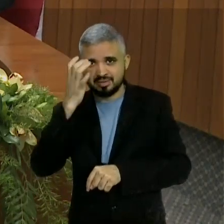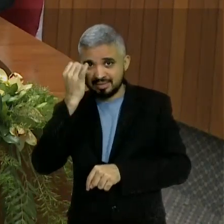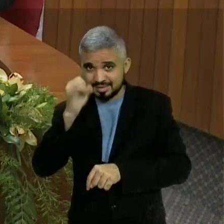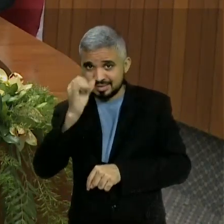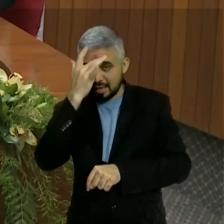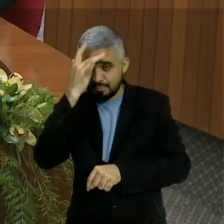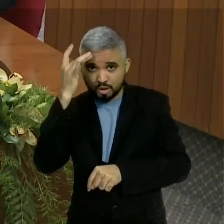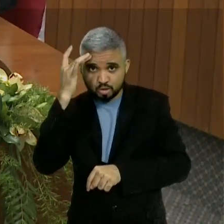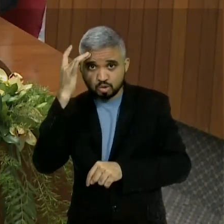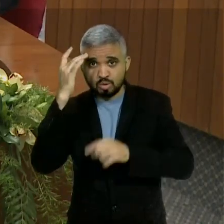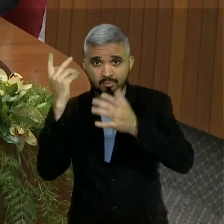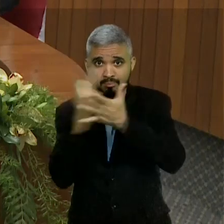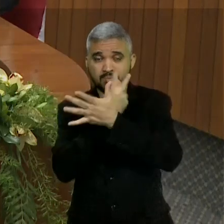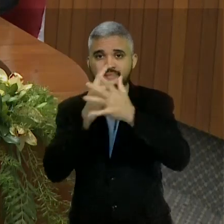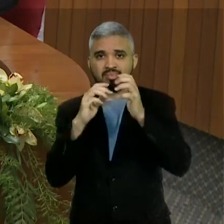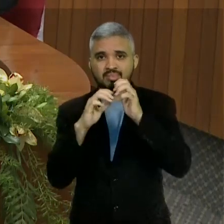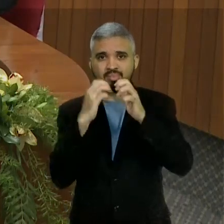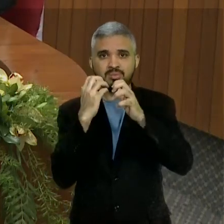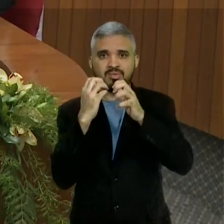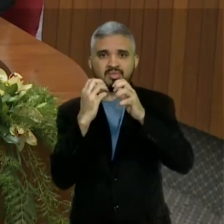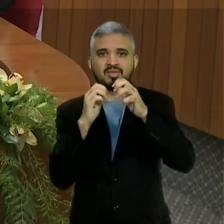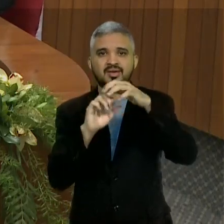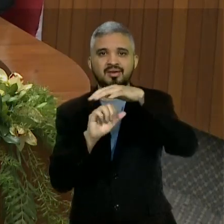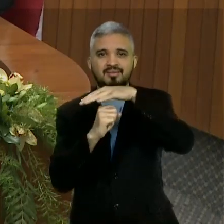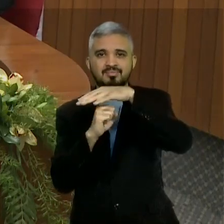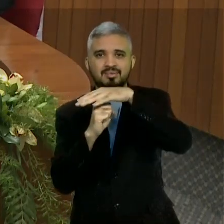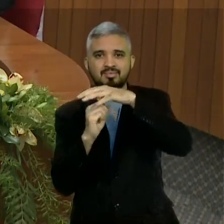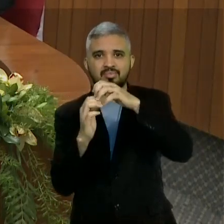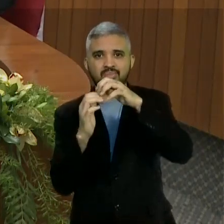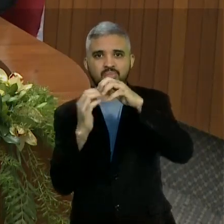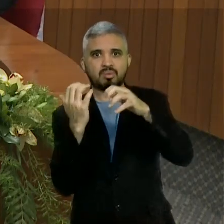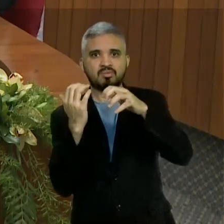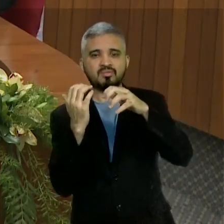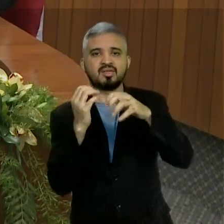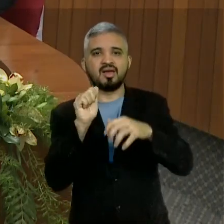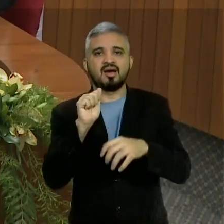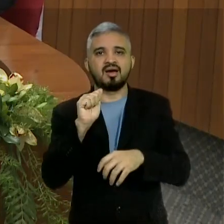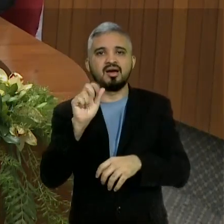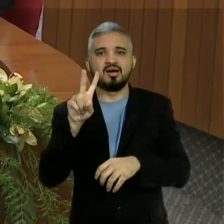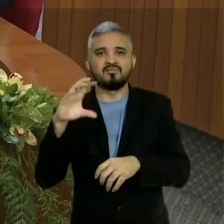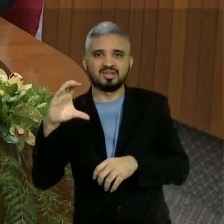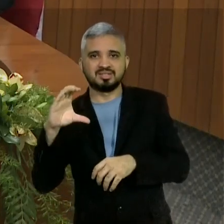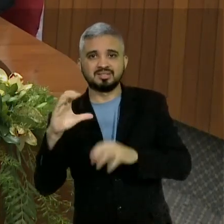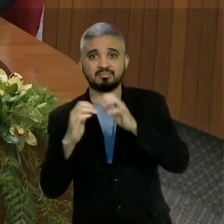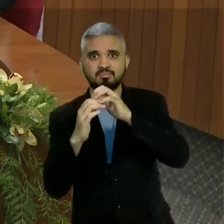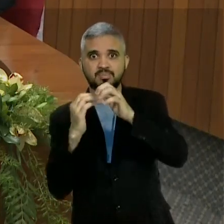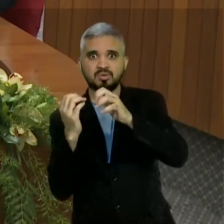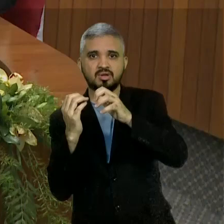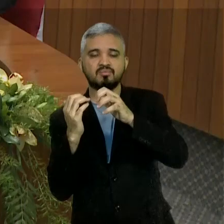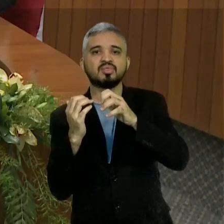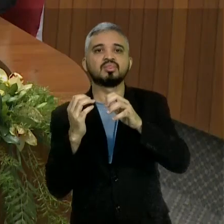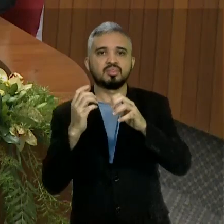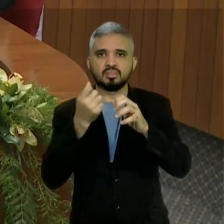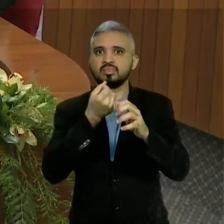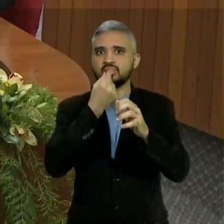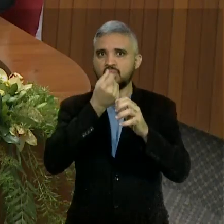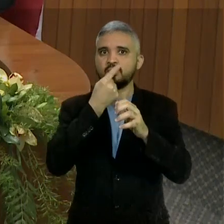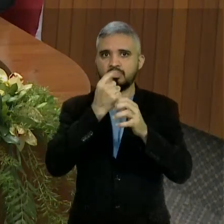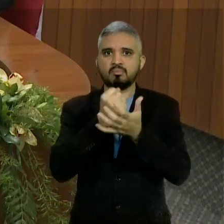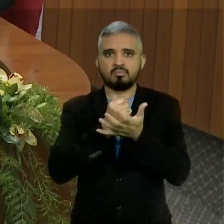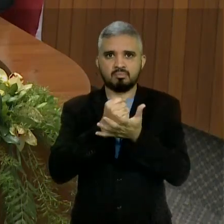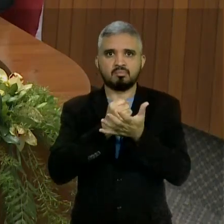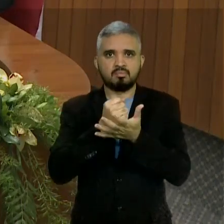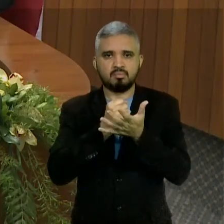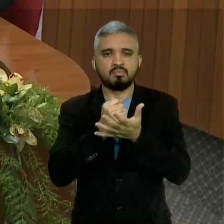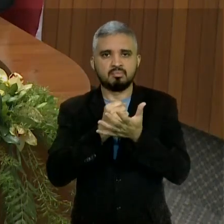receber um medicamento chamado trombolítico que melhorava bastante as chances dele de não ter sequelas o